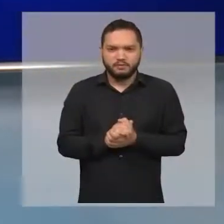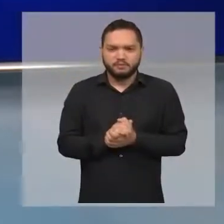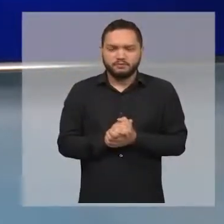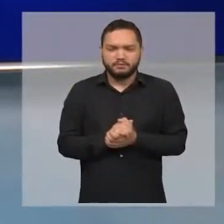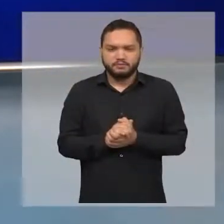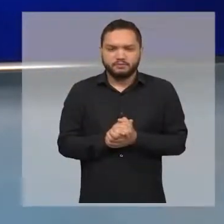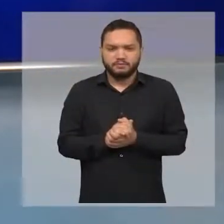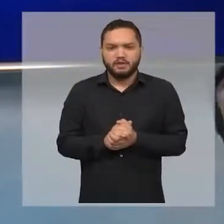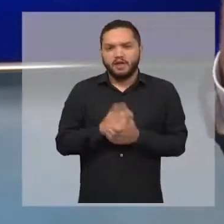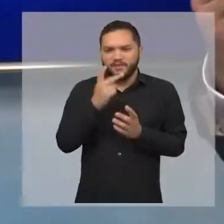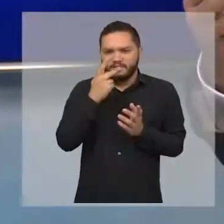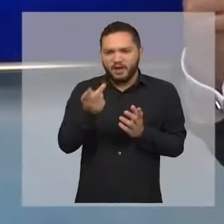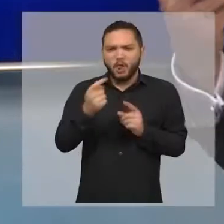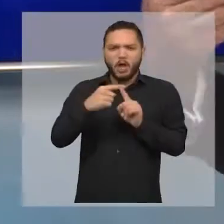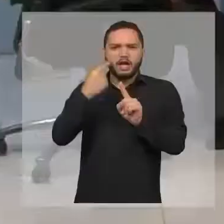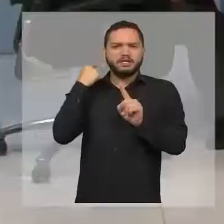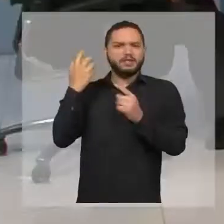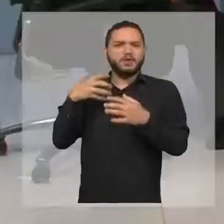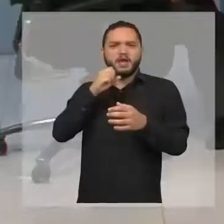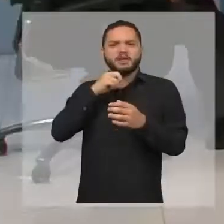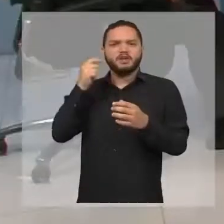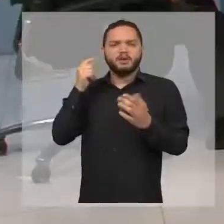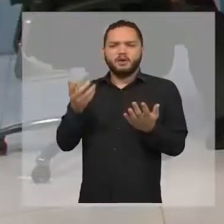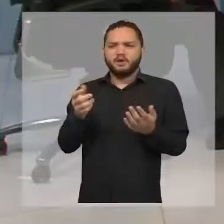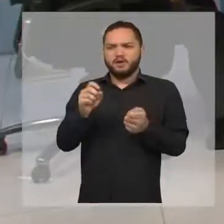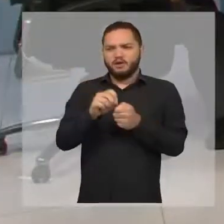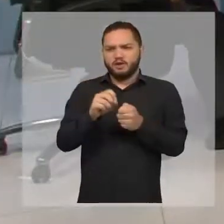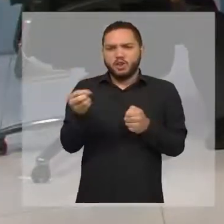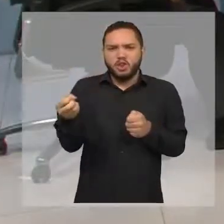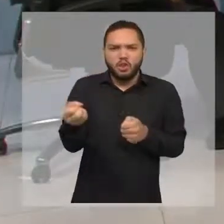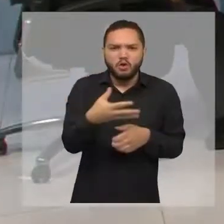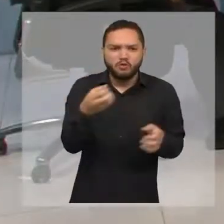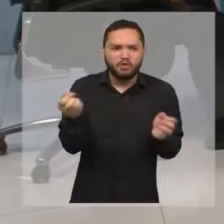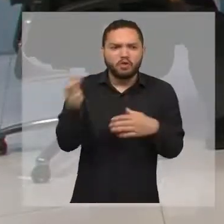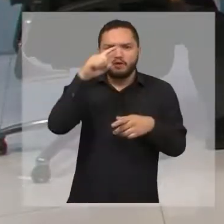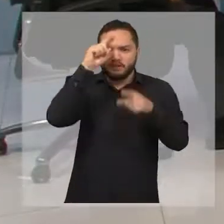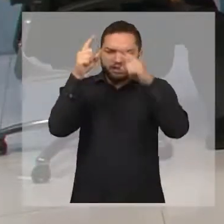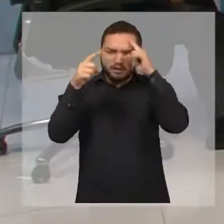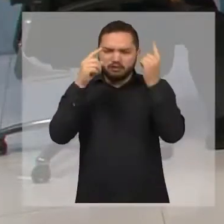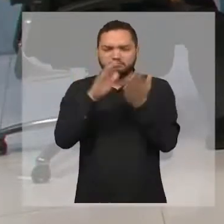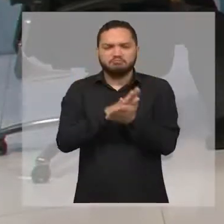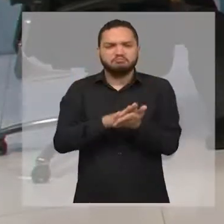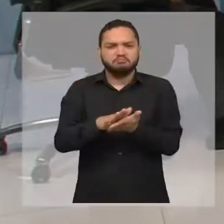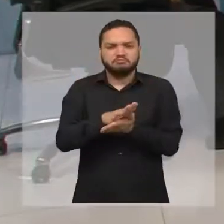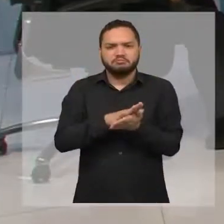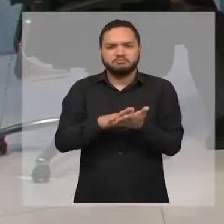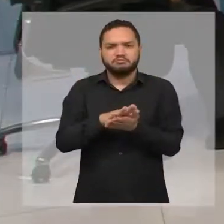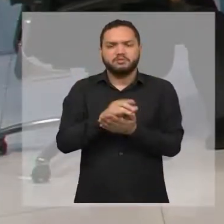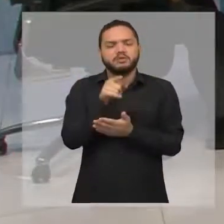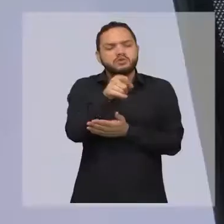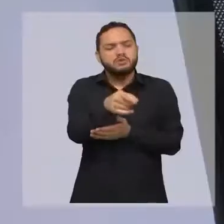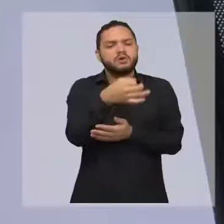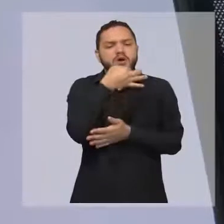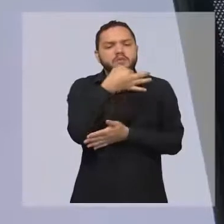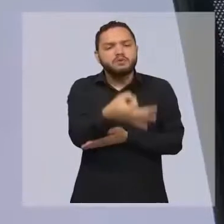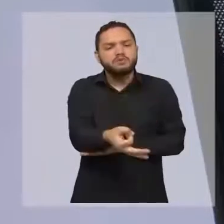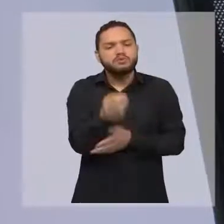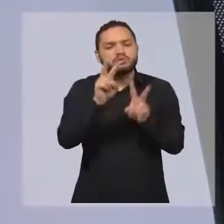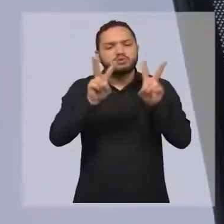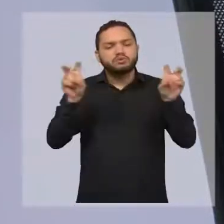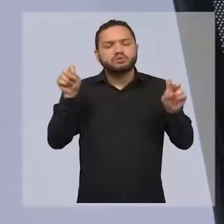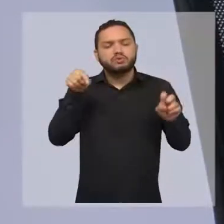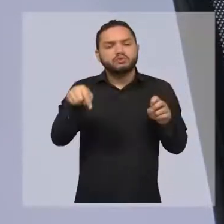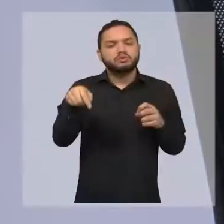velha, mas também ainda não fez nenhuma política nova, porque sequer disse o que é, qual é a sua percepção sobre a abertura